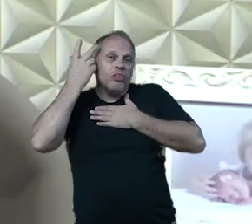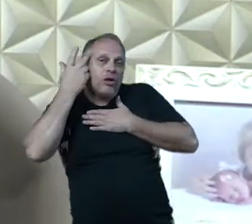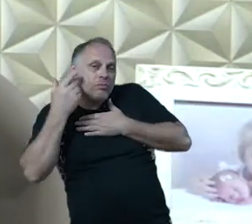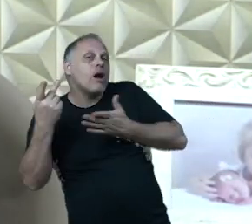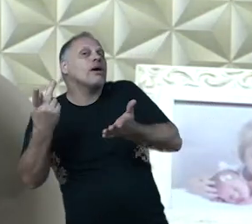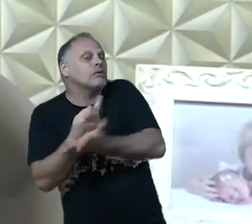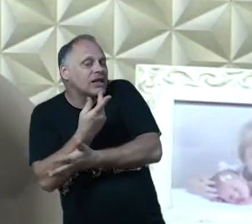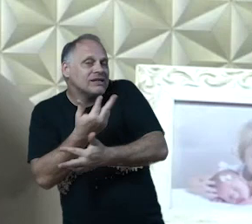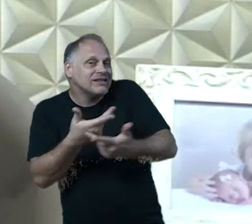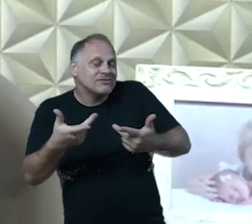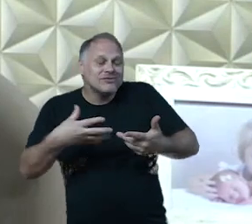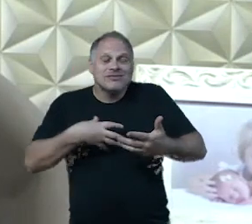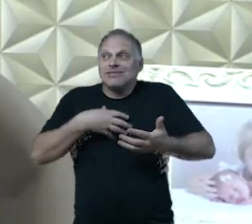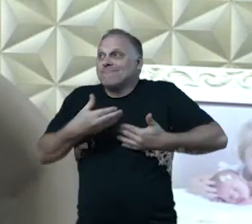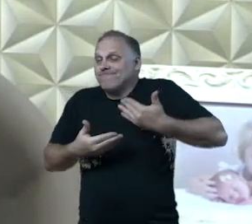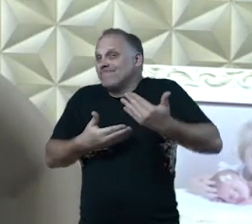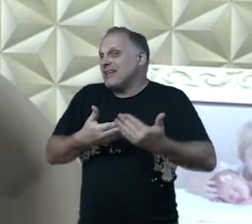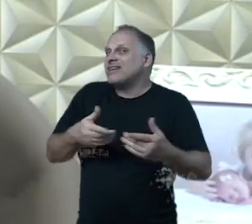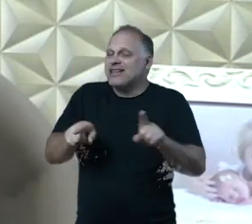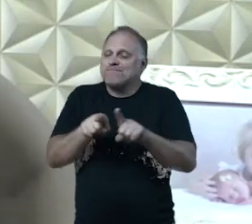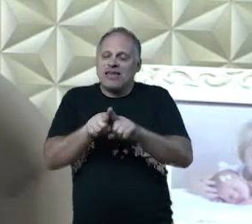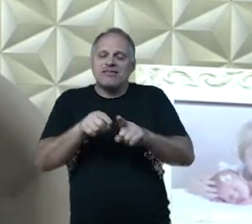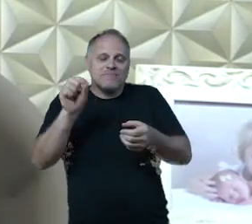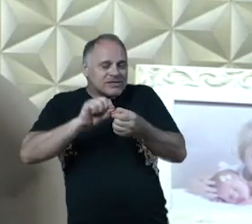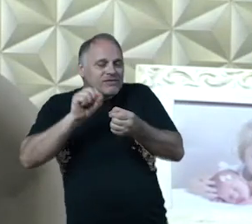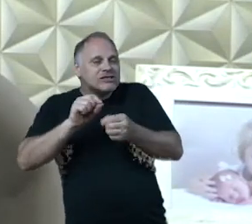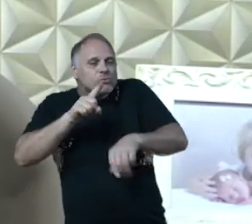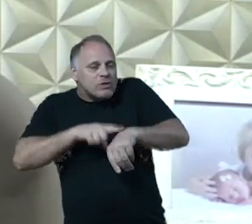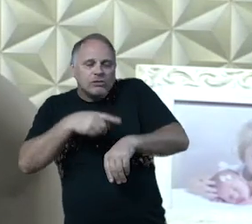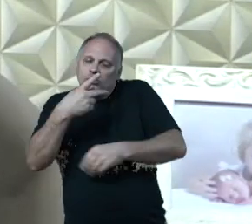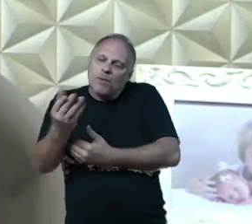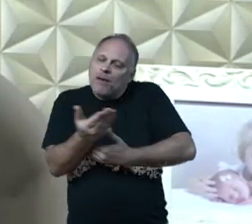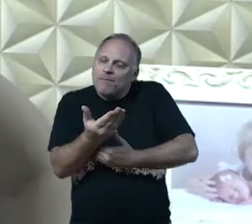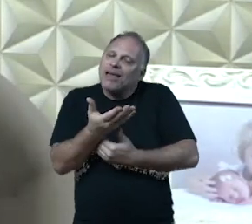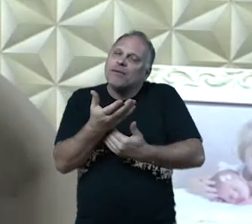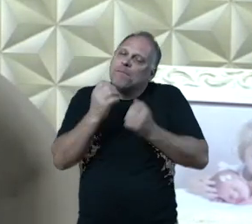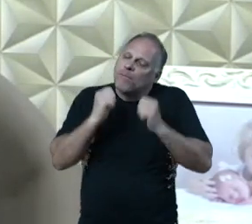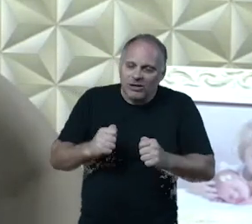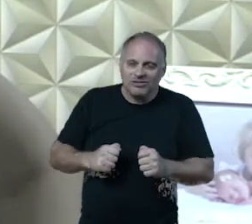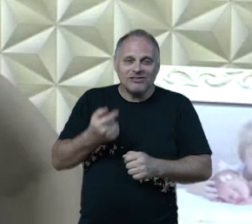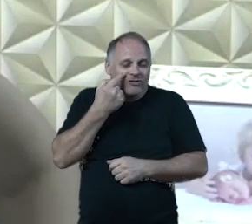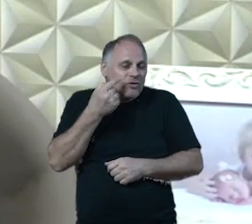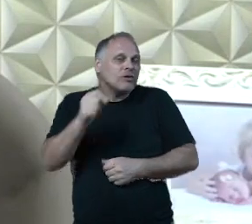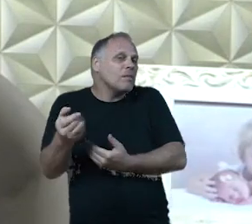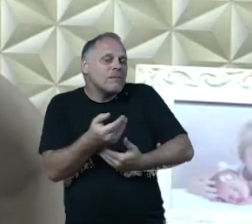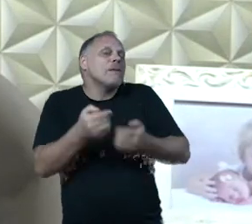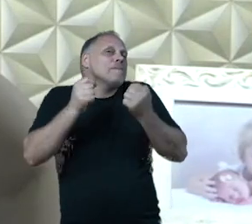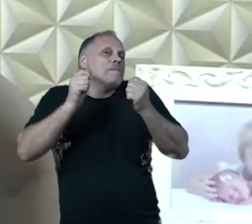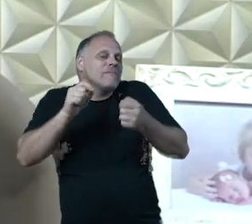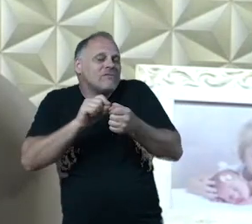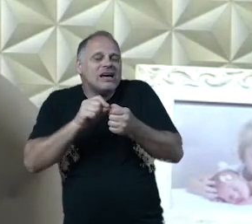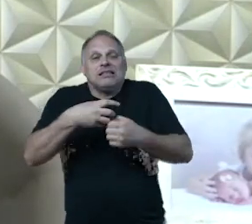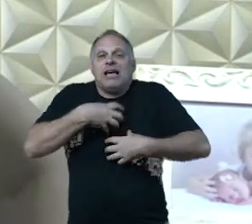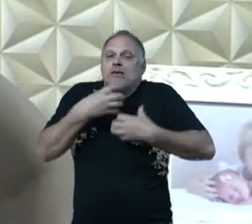que isso acontece e que a gente vai fazer no tempo deles, assim. E a gente vai ter os resultados que o bebê permitir e